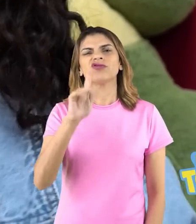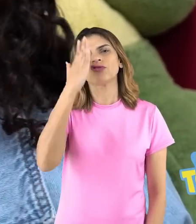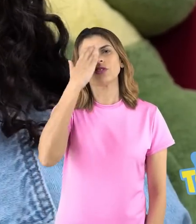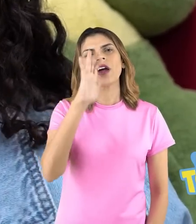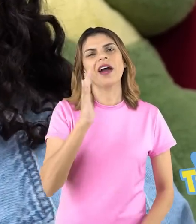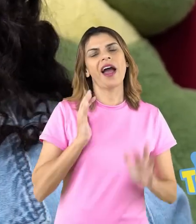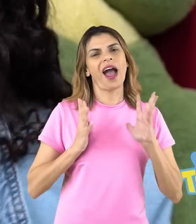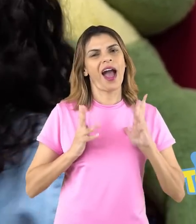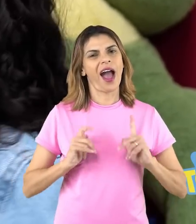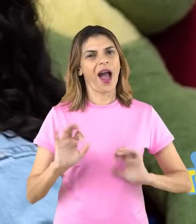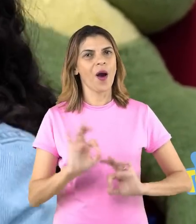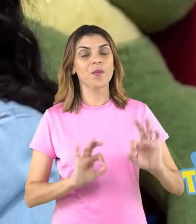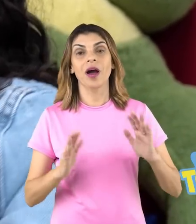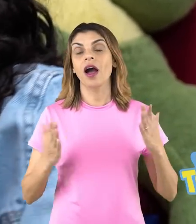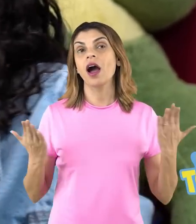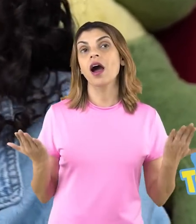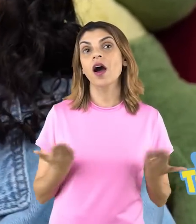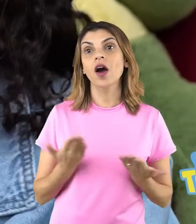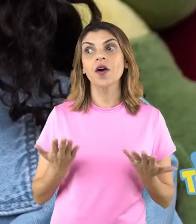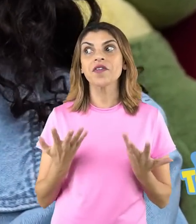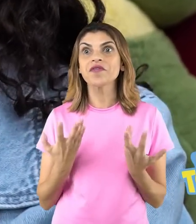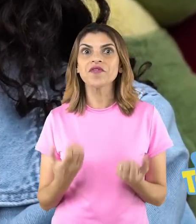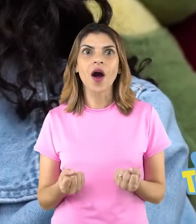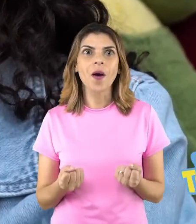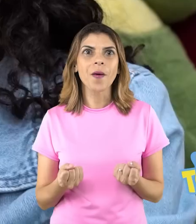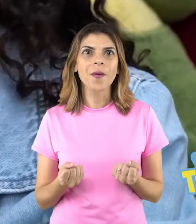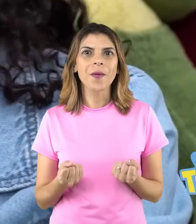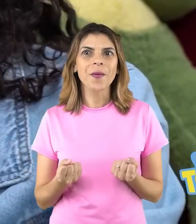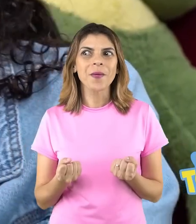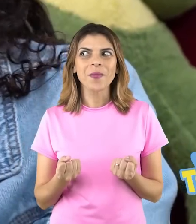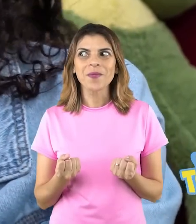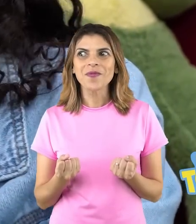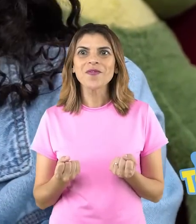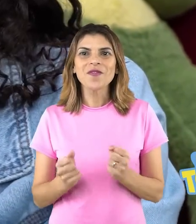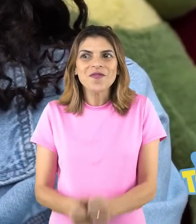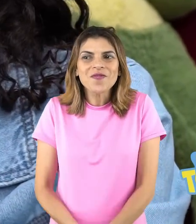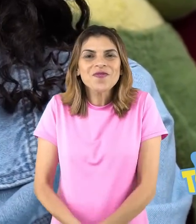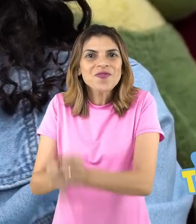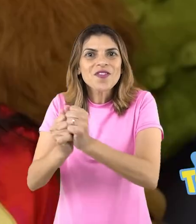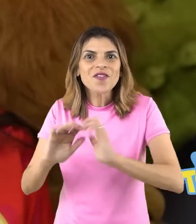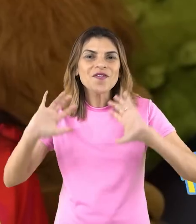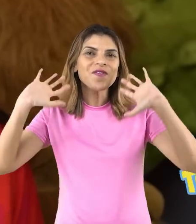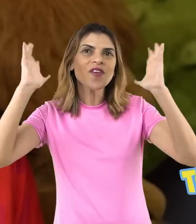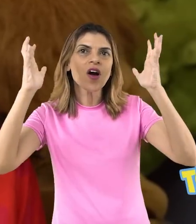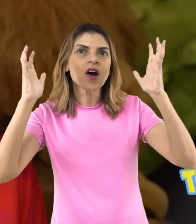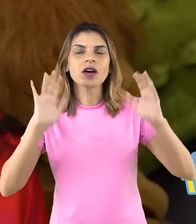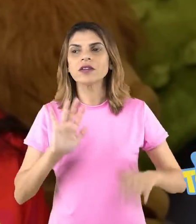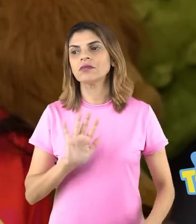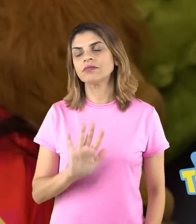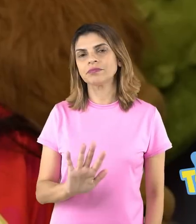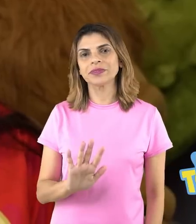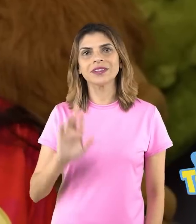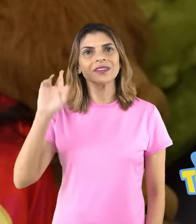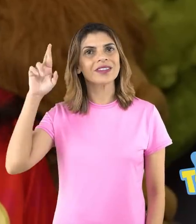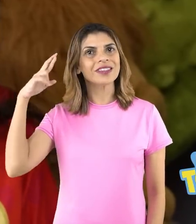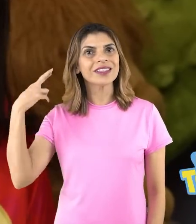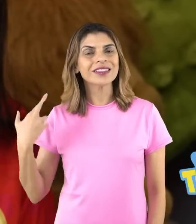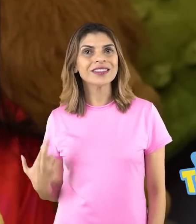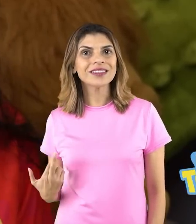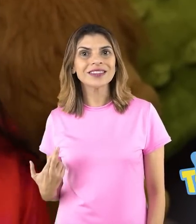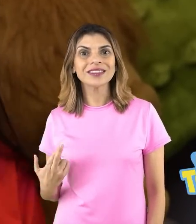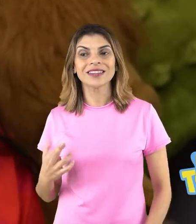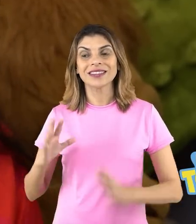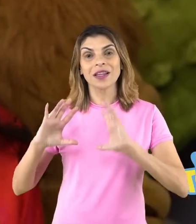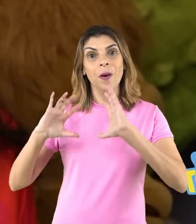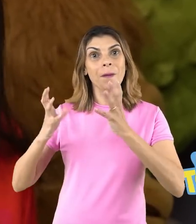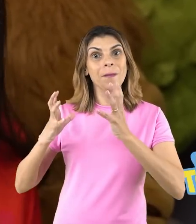agora que tal a gente jogar uma partida de vôlei lá fora Ei Raíssa Mas essa